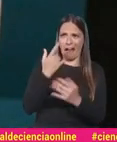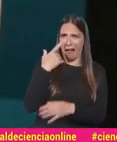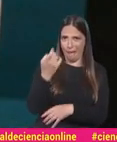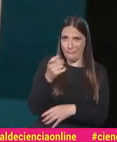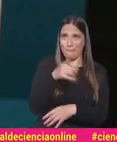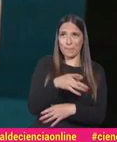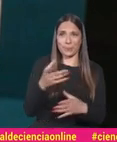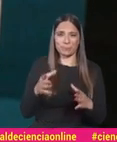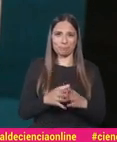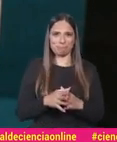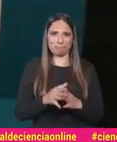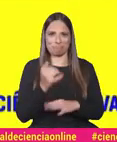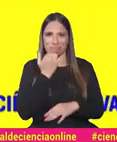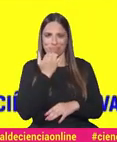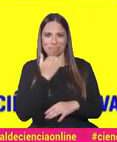reparou?